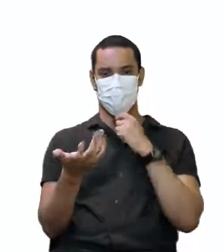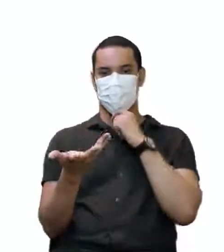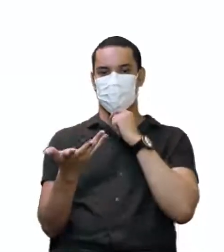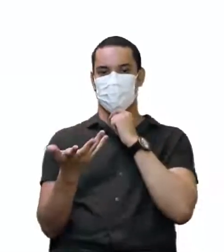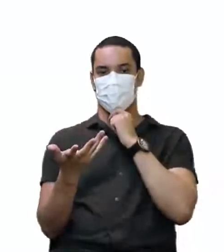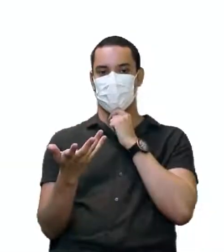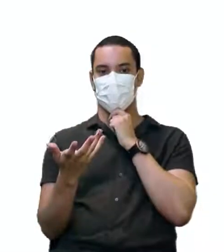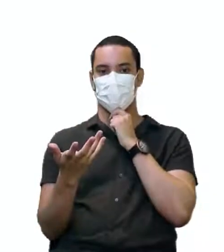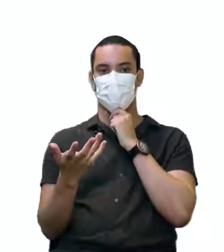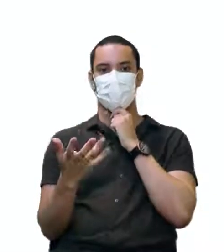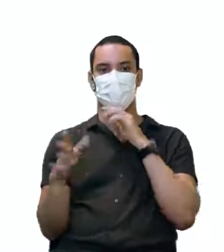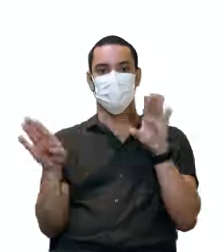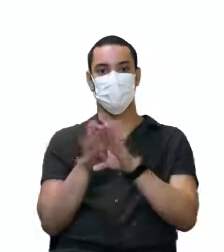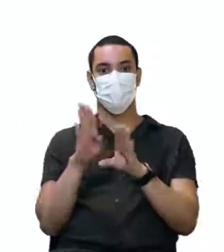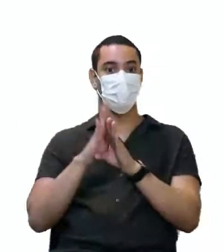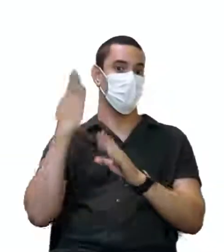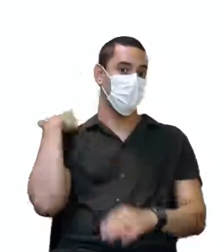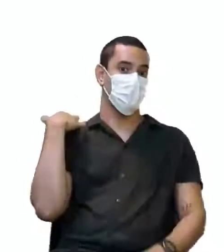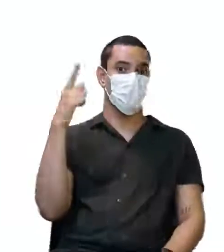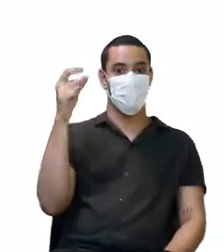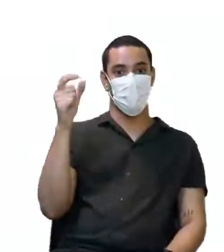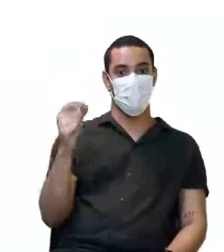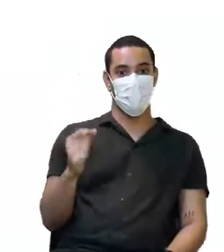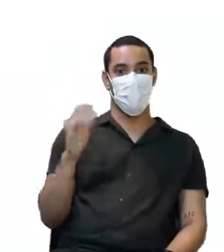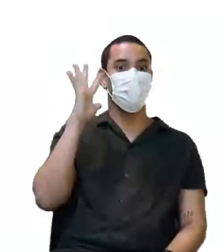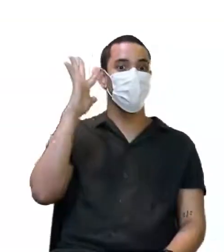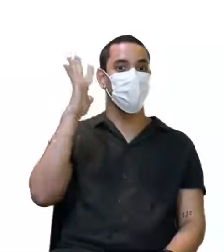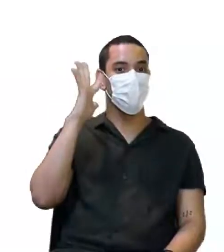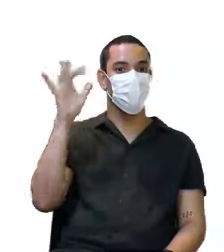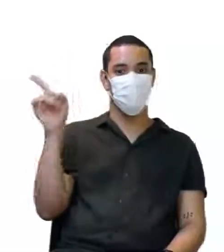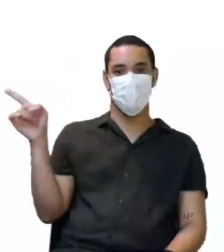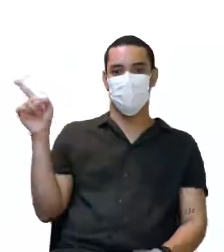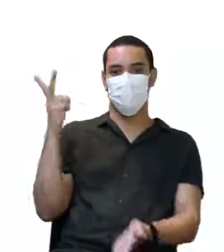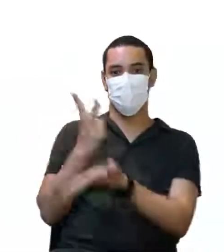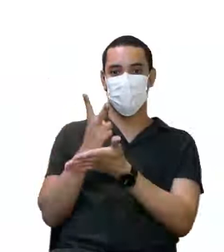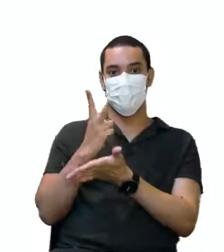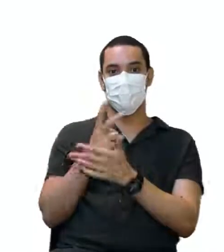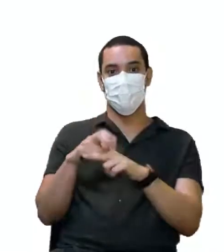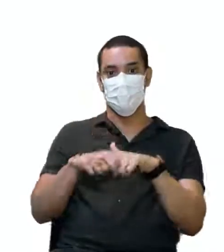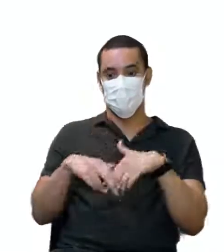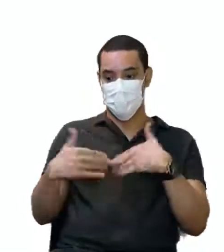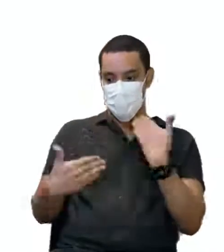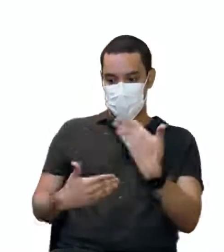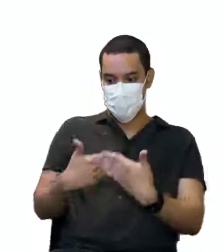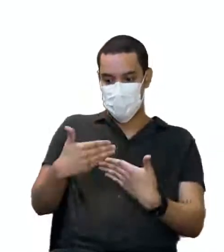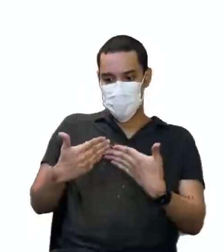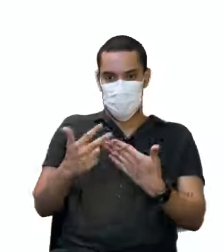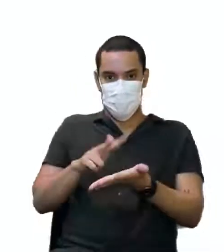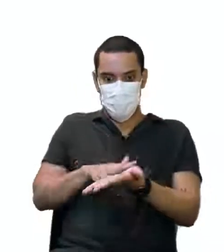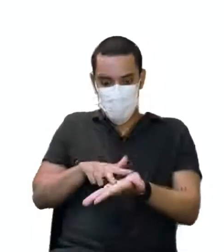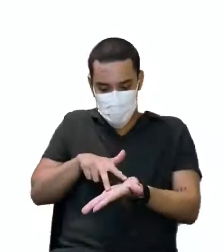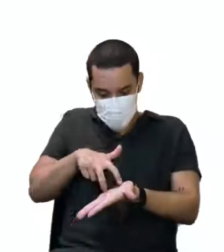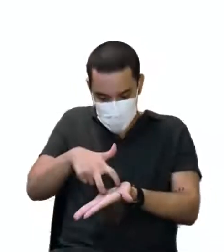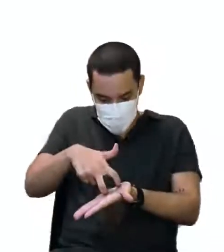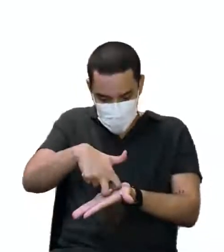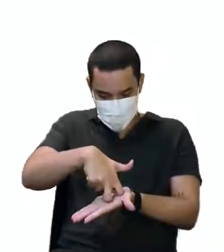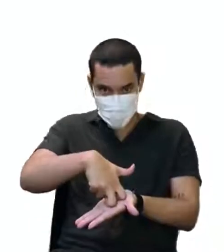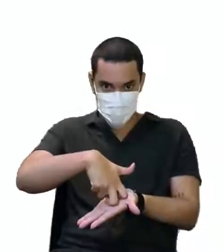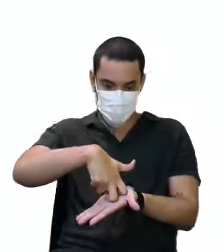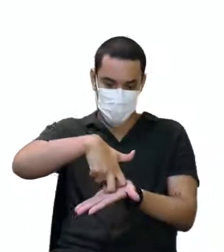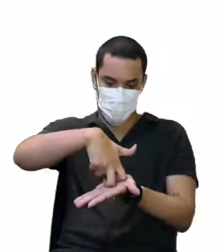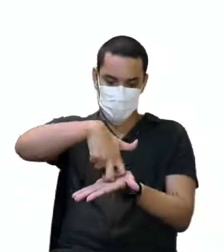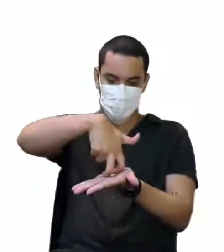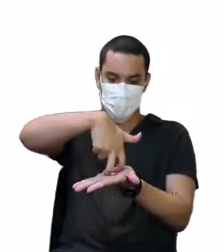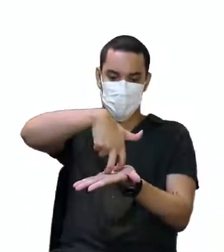as coxas e a coluna. Imagina você ficar nessa posição. E aí eles foram se apoiando, a estatura, lembra? Os Australopithecus